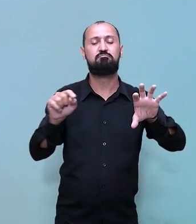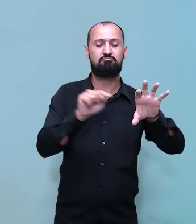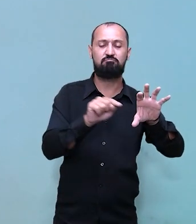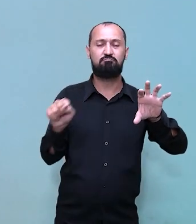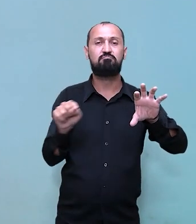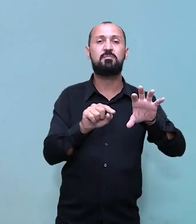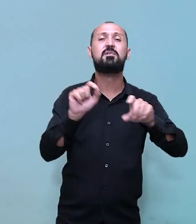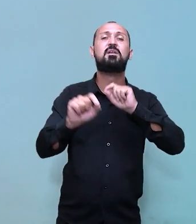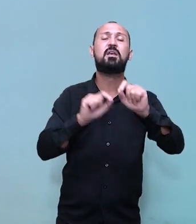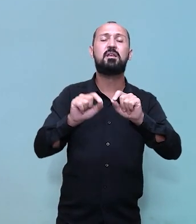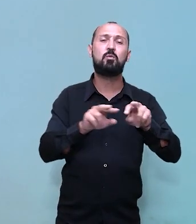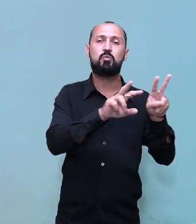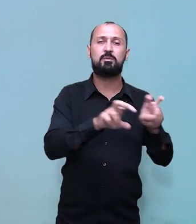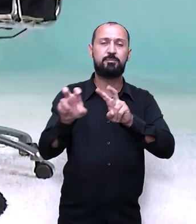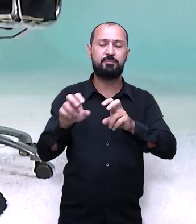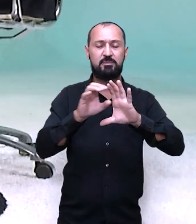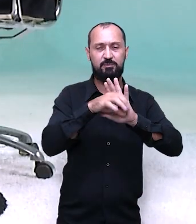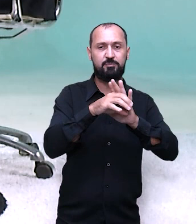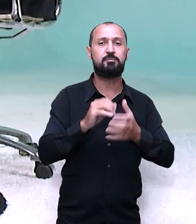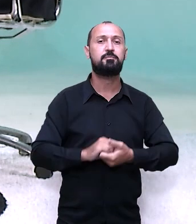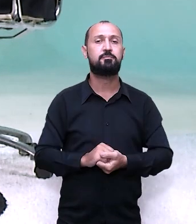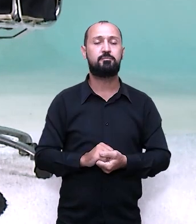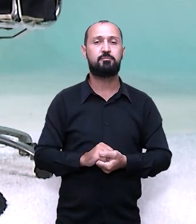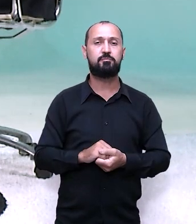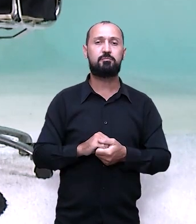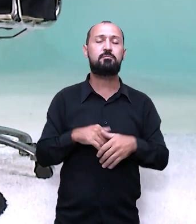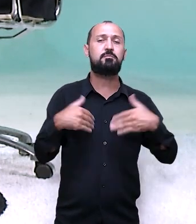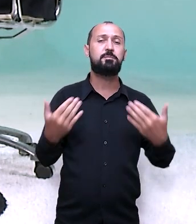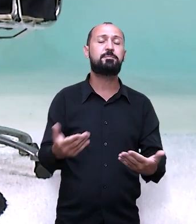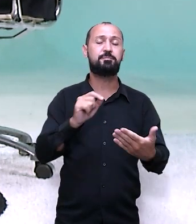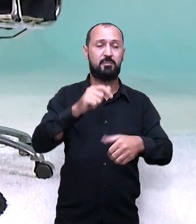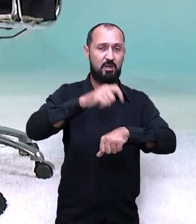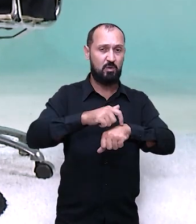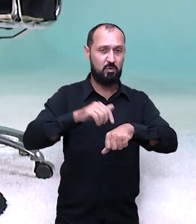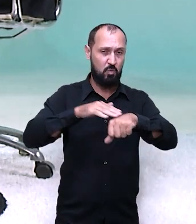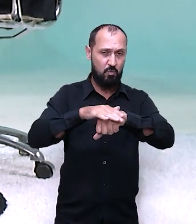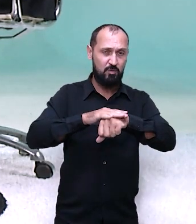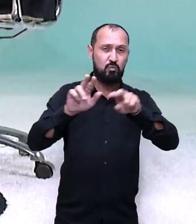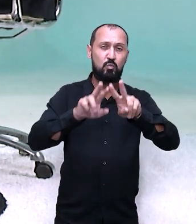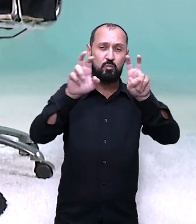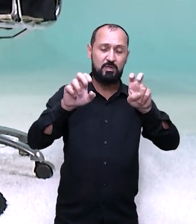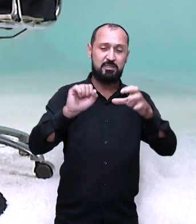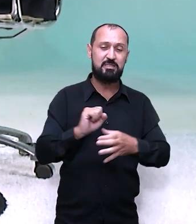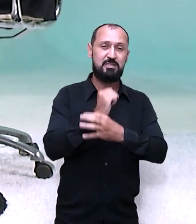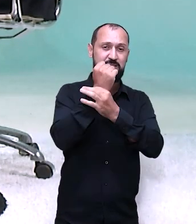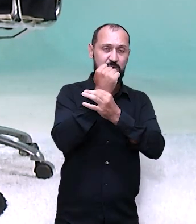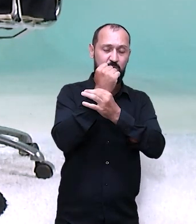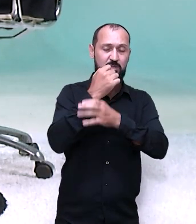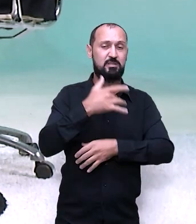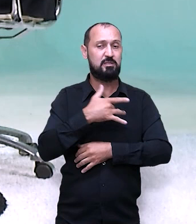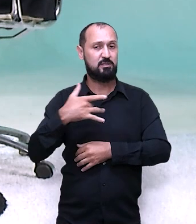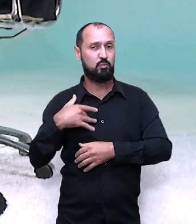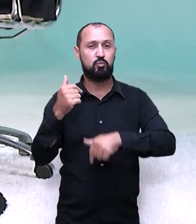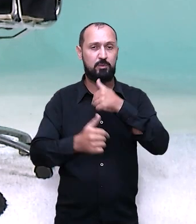ele decorre da não segurança do trabalho. Exatamente. A segurança do trabalho também está relacionada com um trabalho preventivo, imagino.